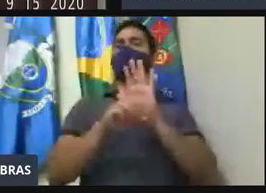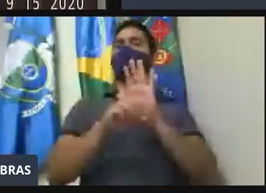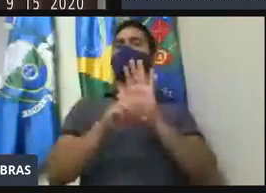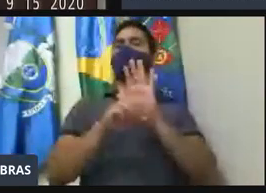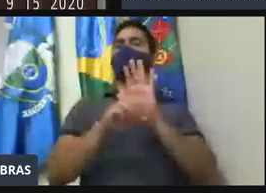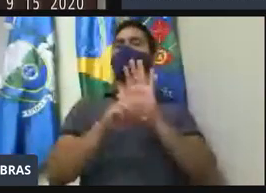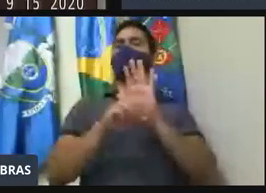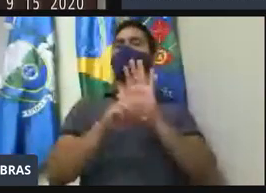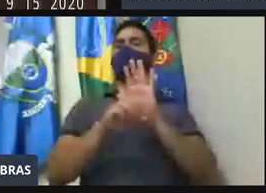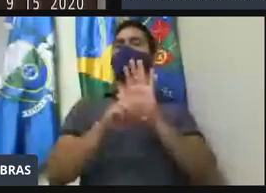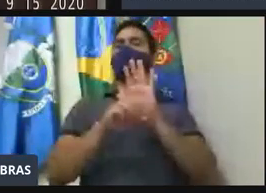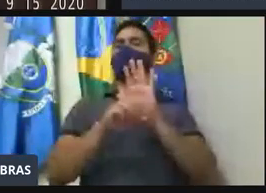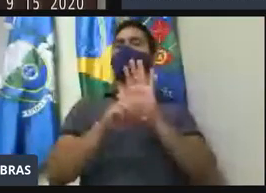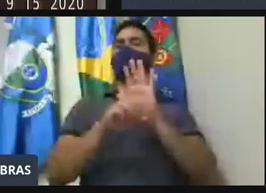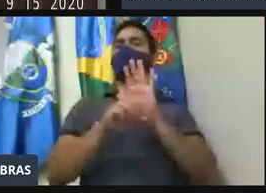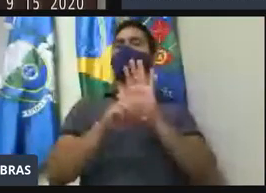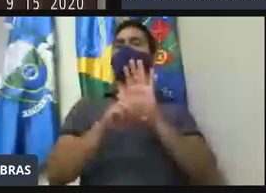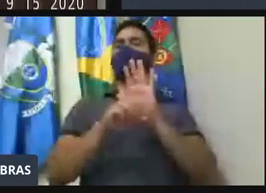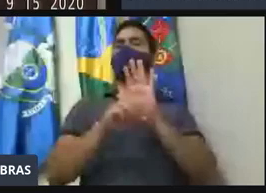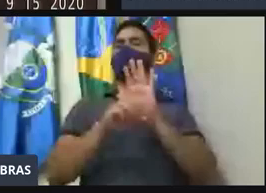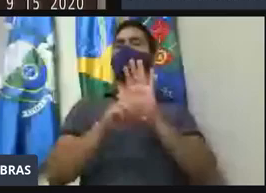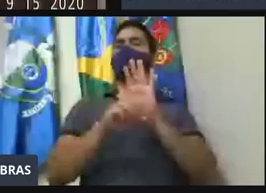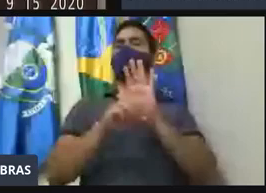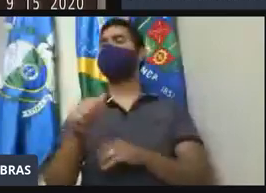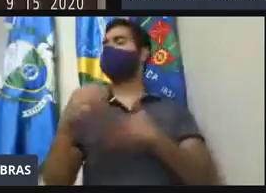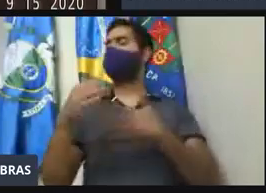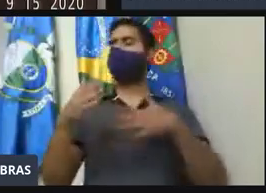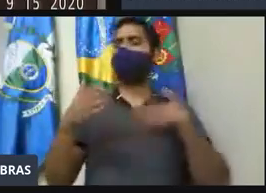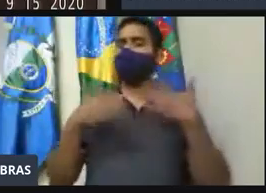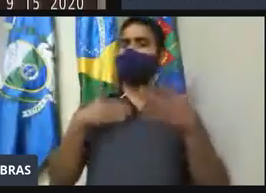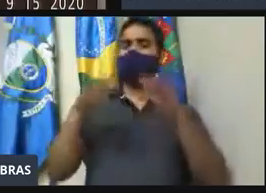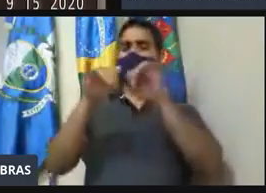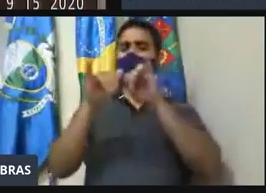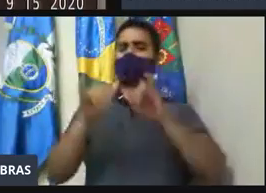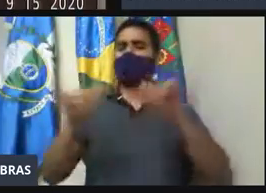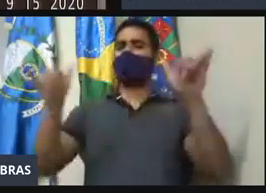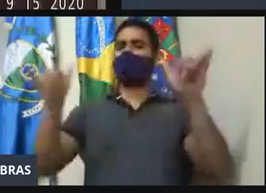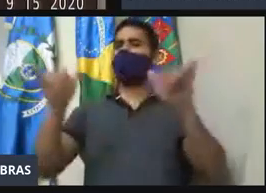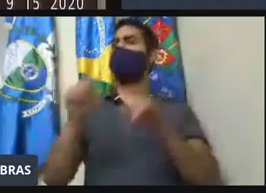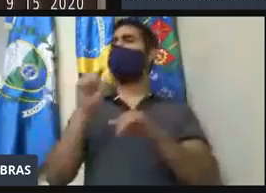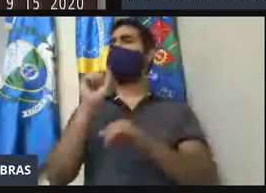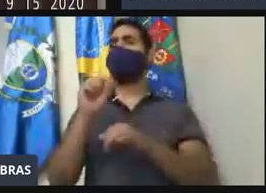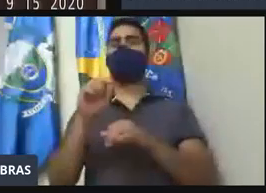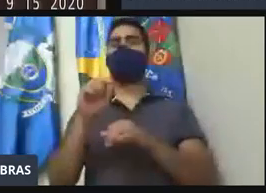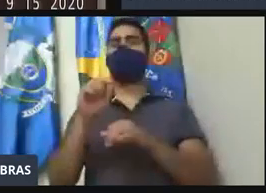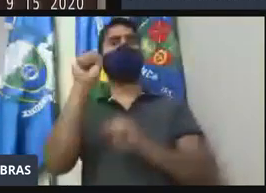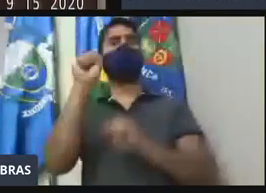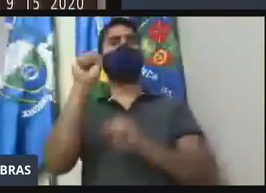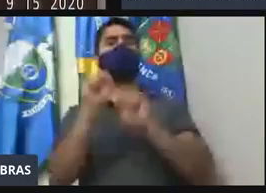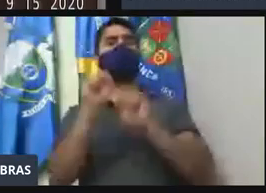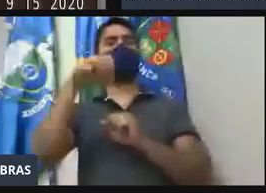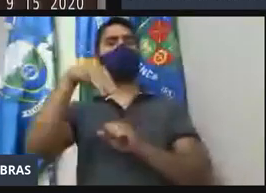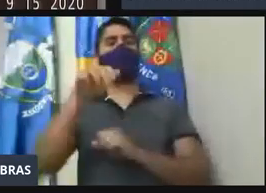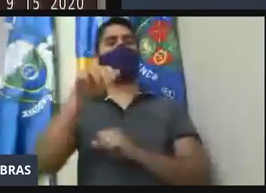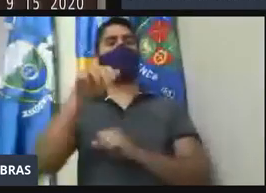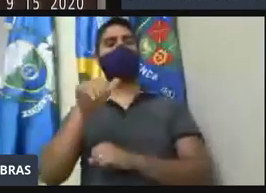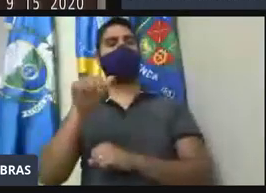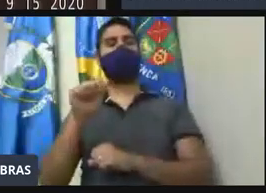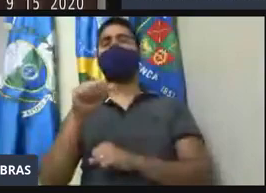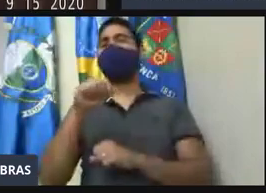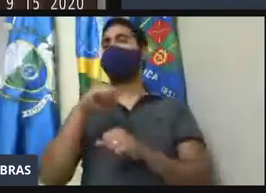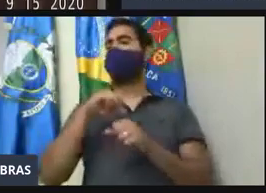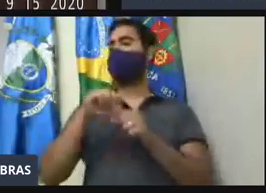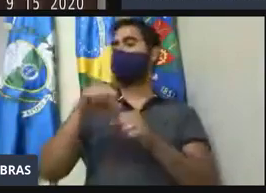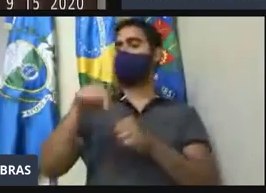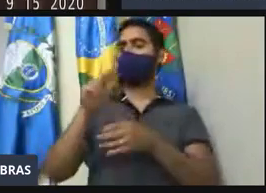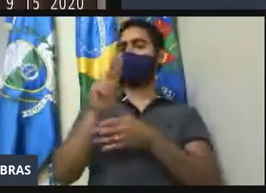que viemos informar e Vossa Excelência que a empresa Maia Tecnologia Ambiental implantou no município de Valença